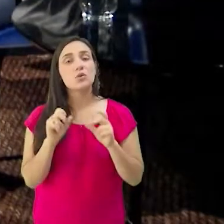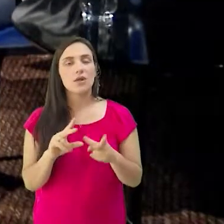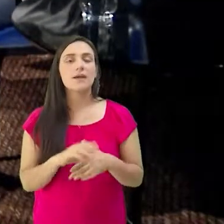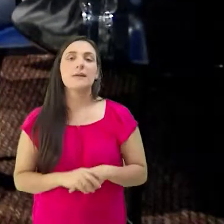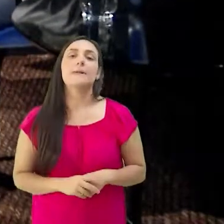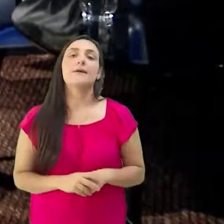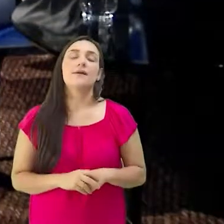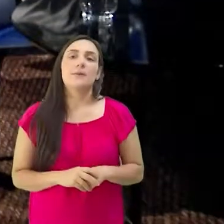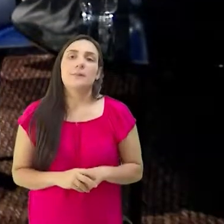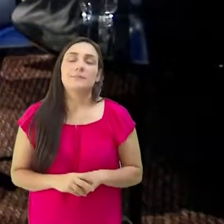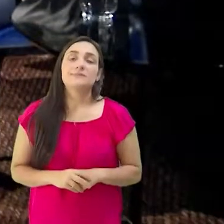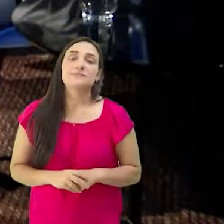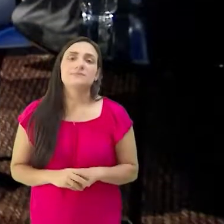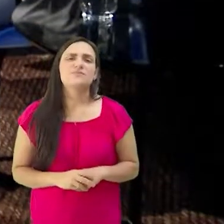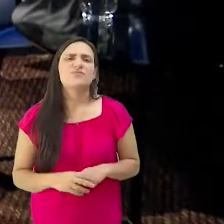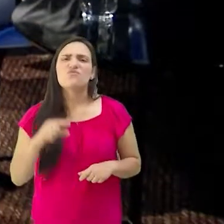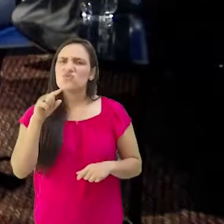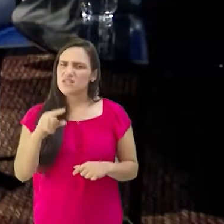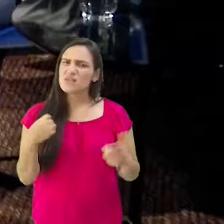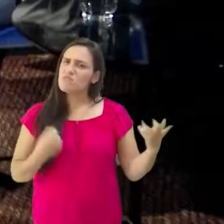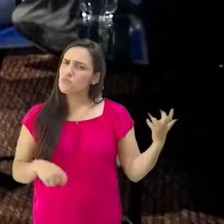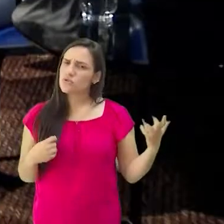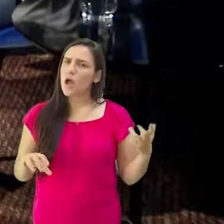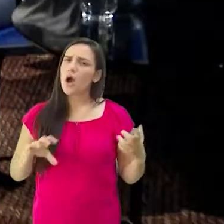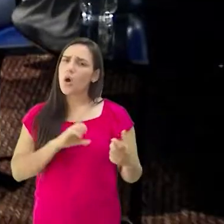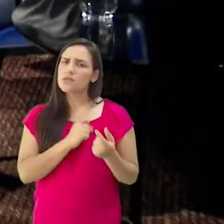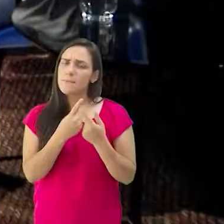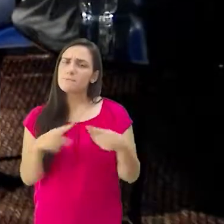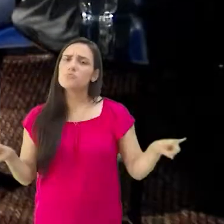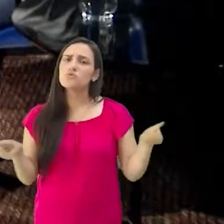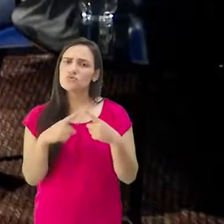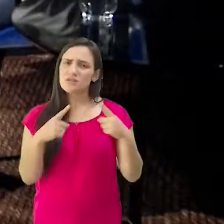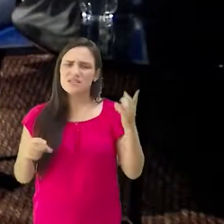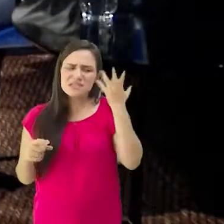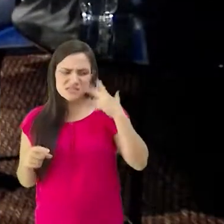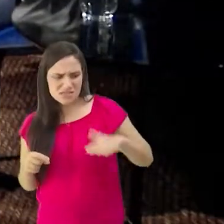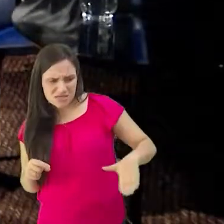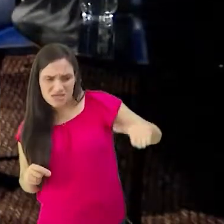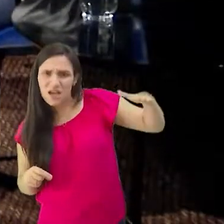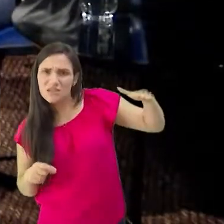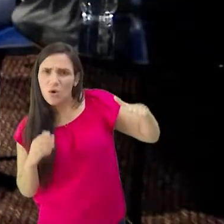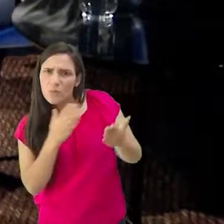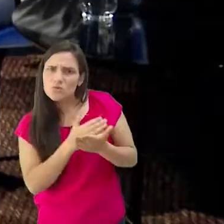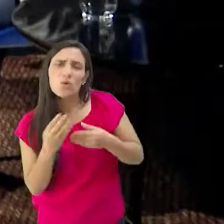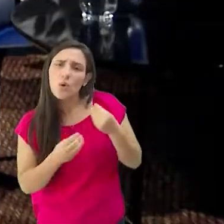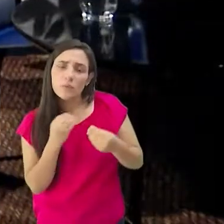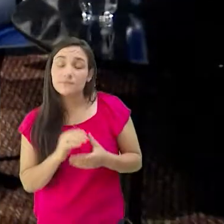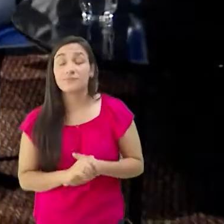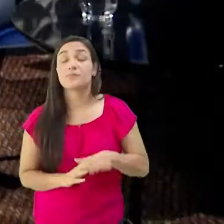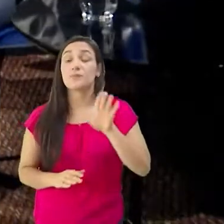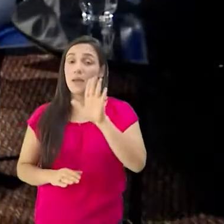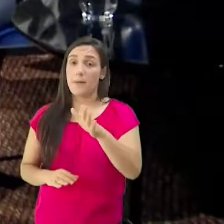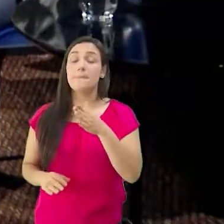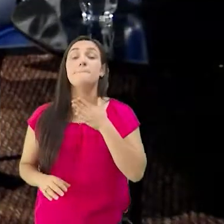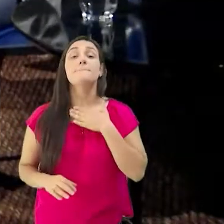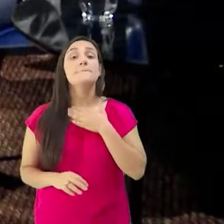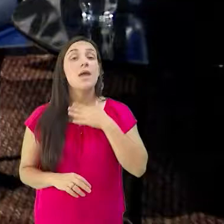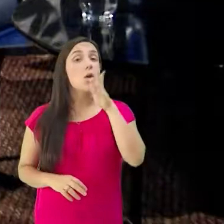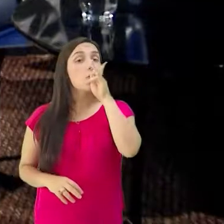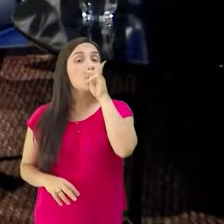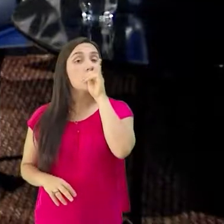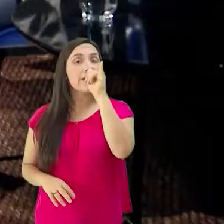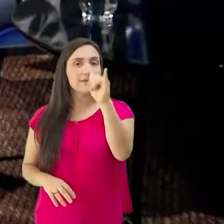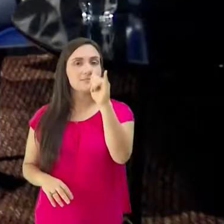da música, desde criança, que instrumento que você toca? Eu sei que seu teu irmão toca. Teu pai toca também, tua mãe? Quem que é da tua? Pai. O meu